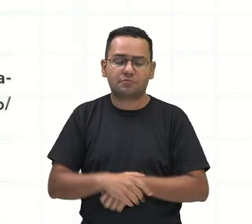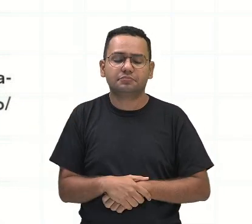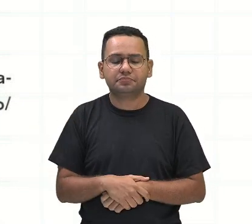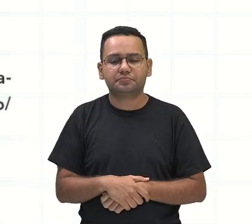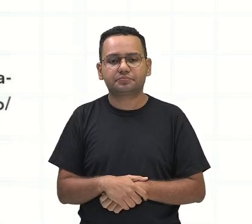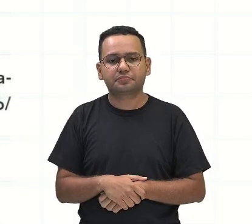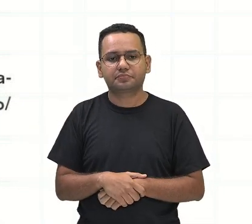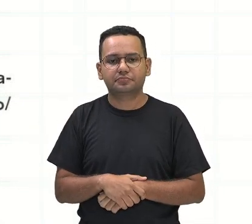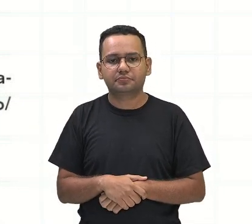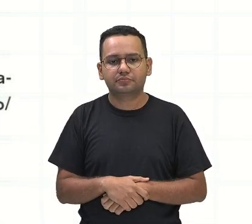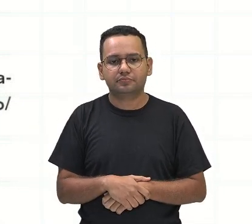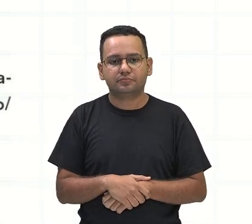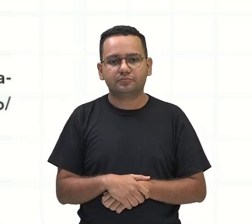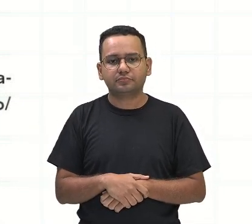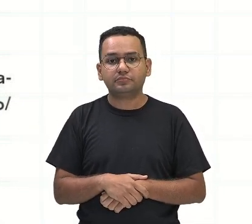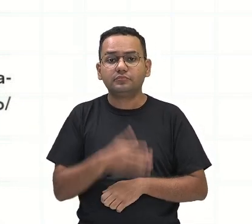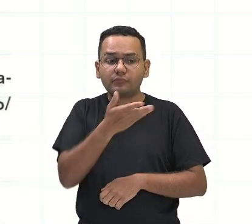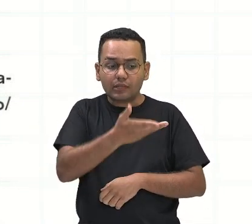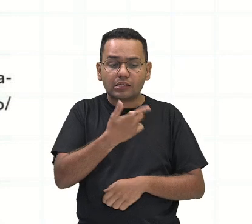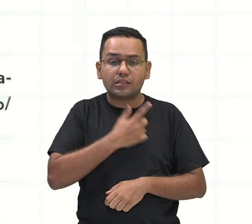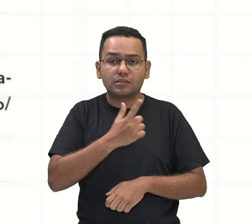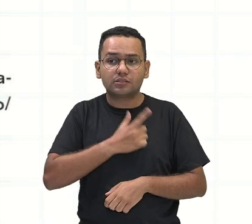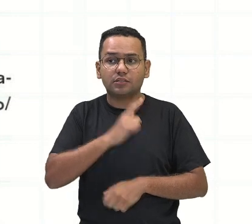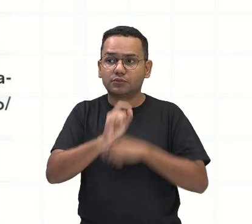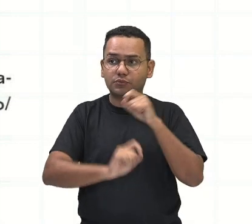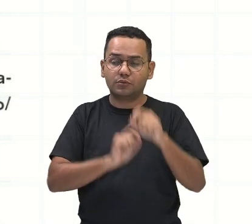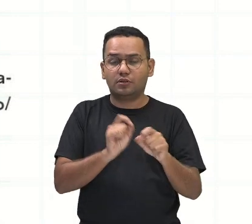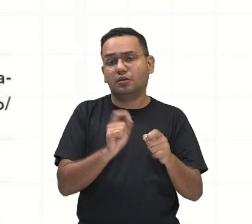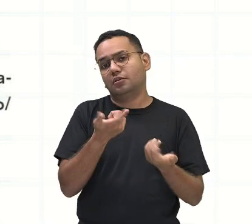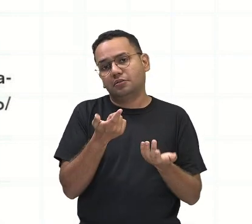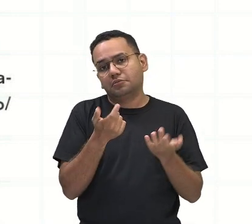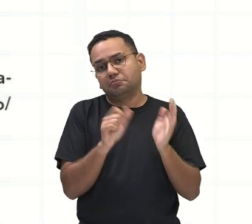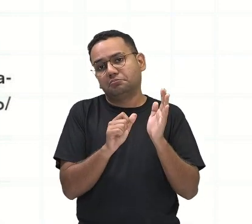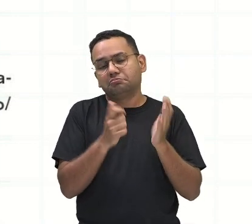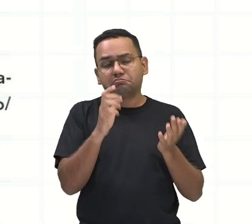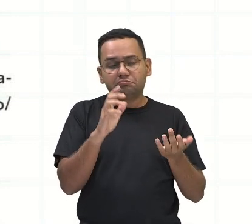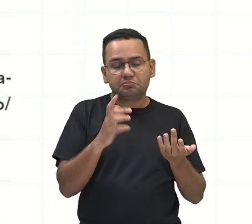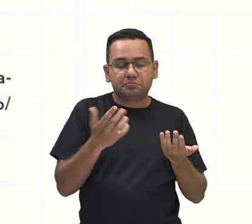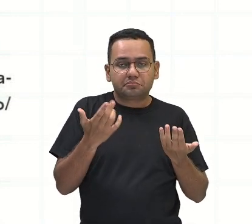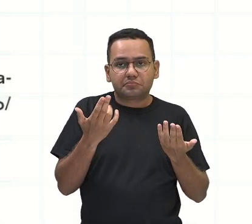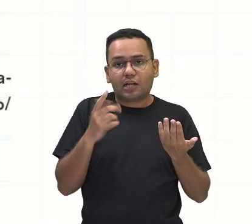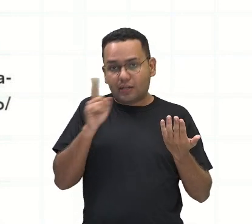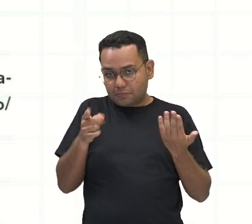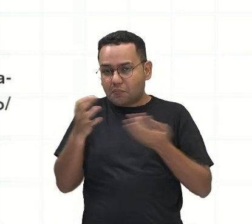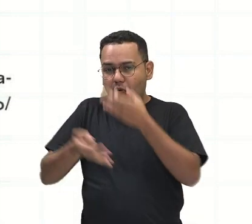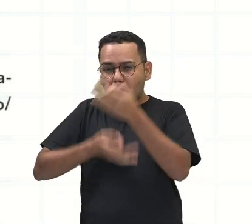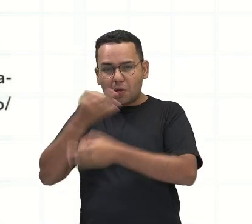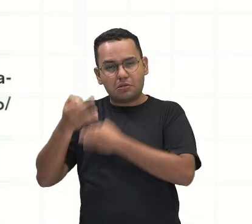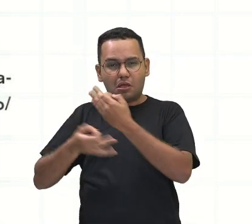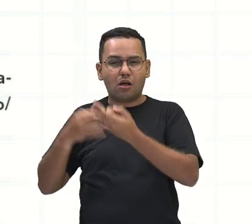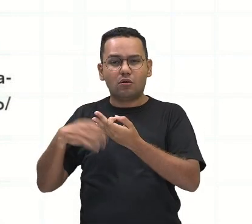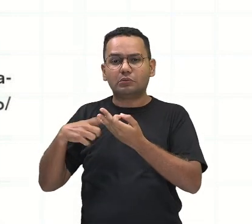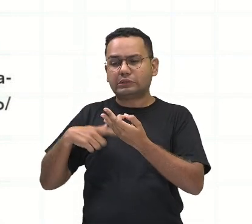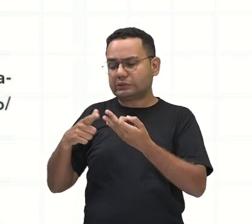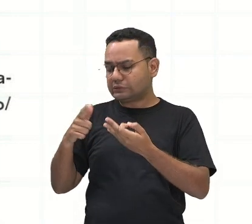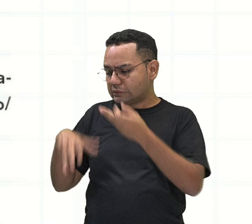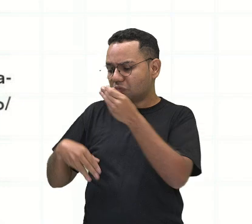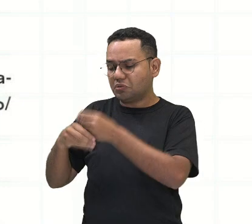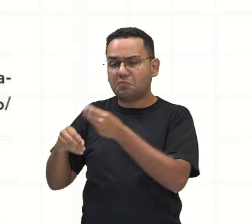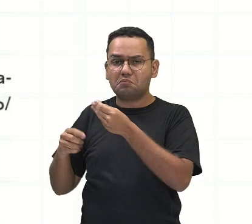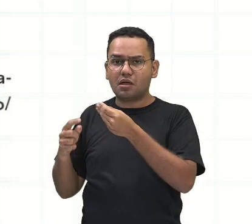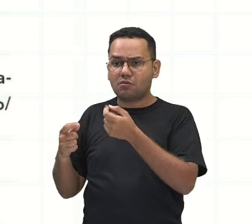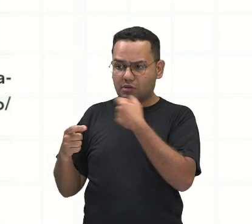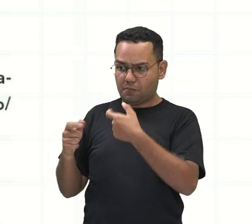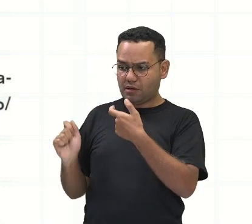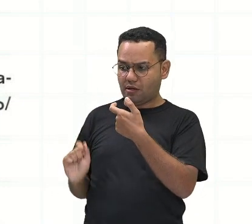eu tenho o fato, disse, né, uma primeira opinião é que o remédio é muito caro, mas outras pessoas podem ter aí,